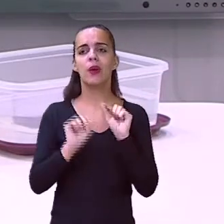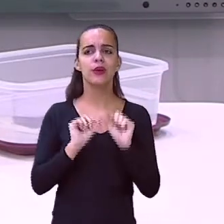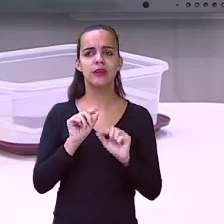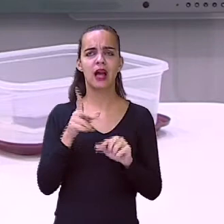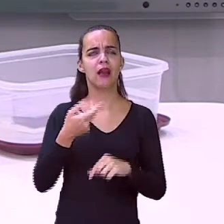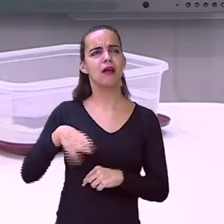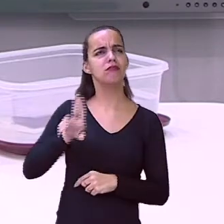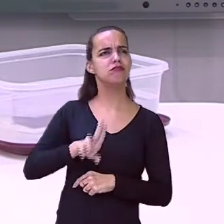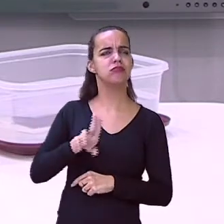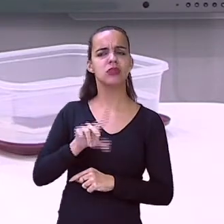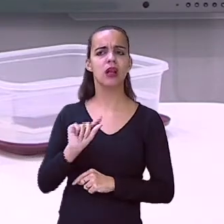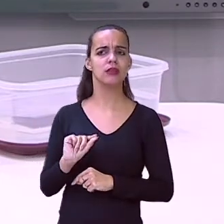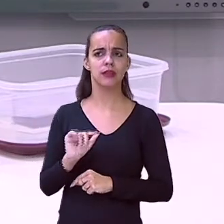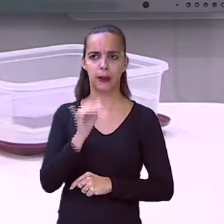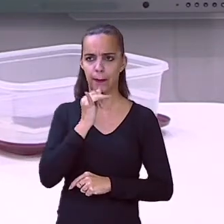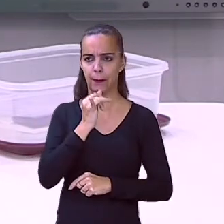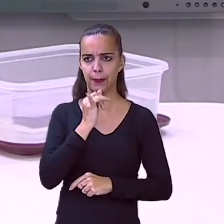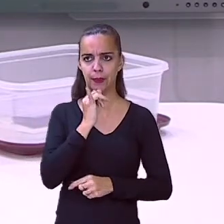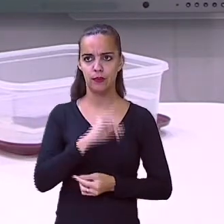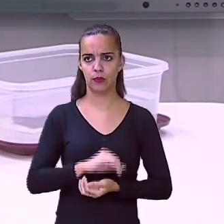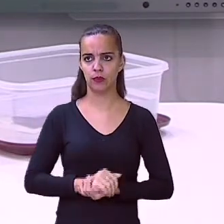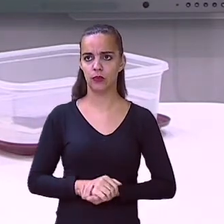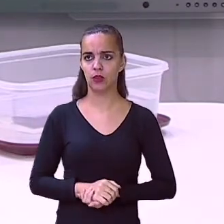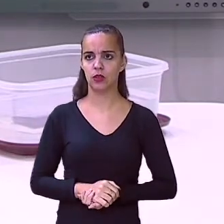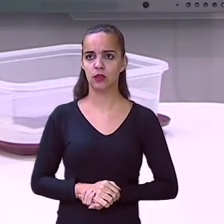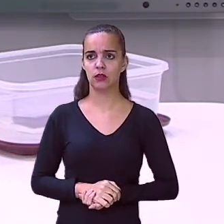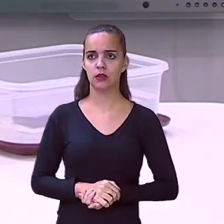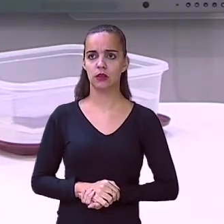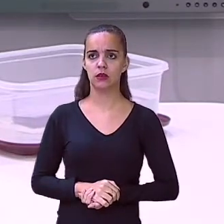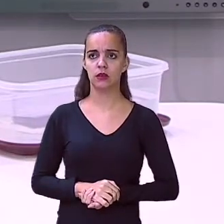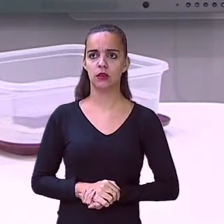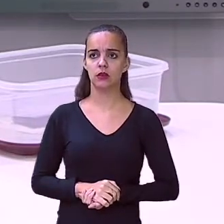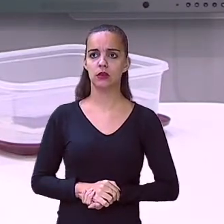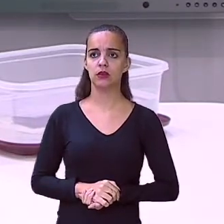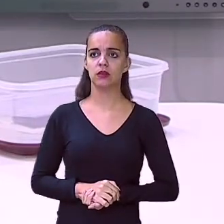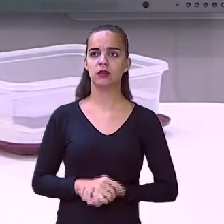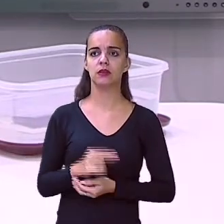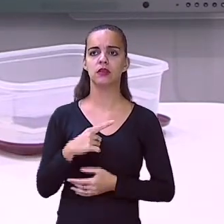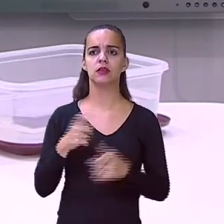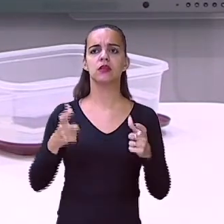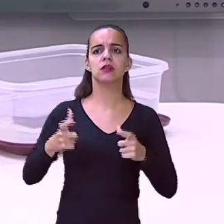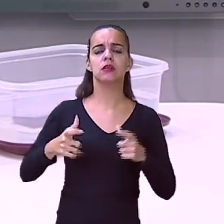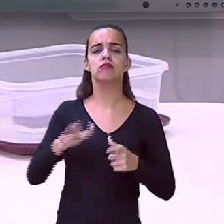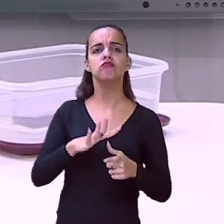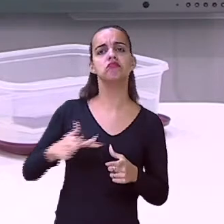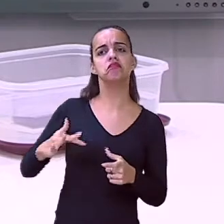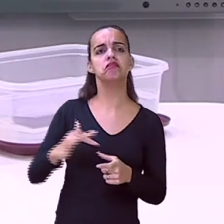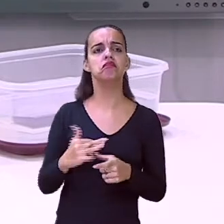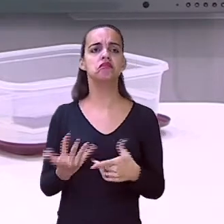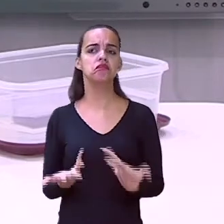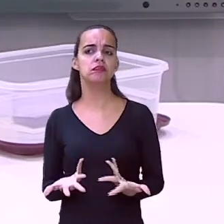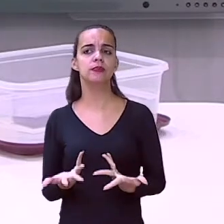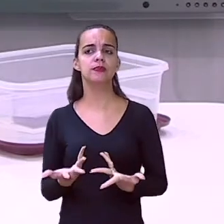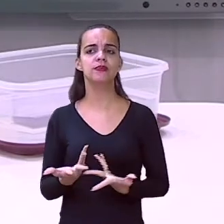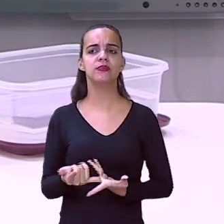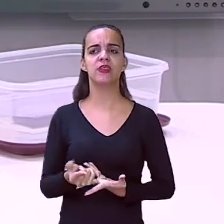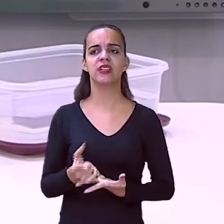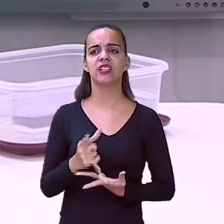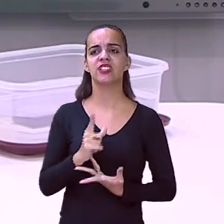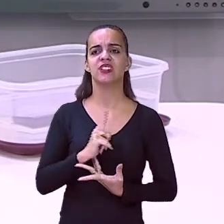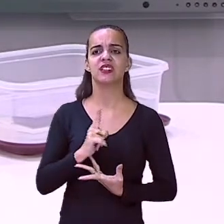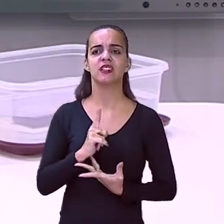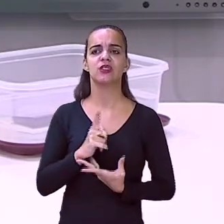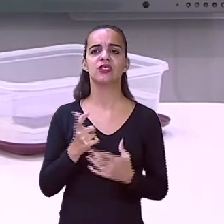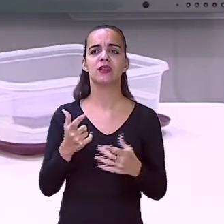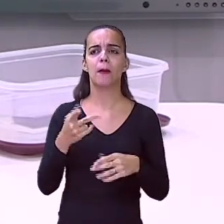é utilizada, por exemplo, em locais de ferro velho,